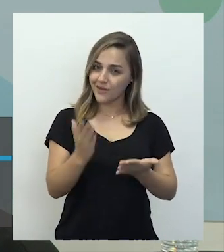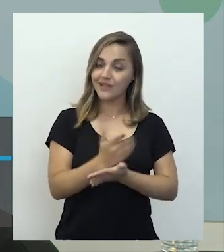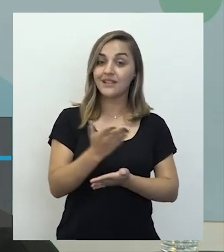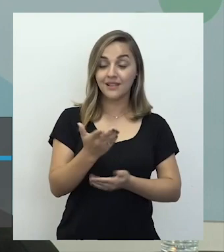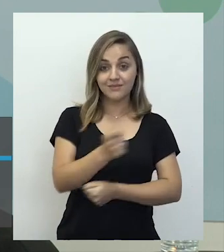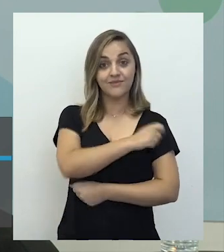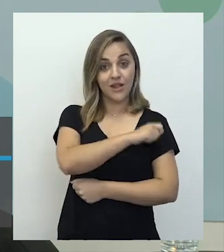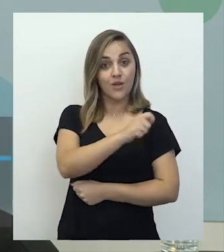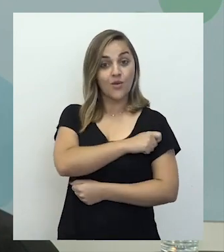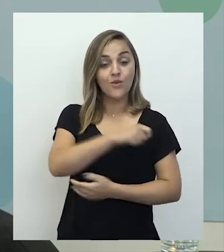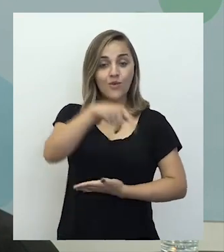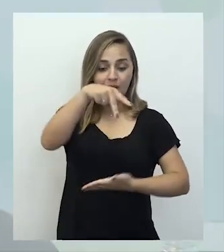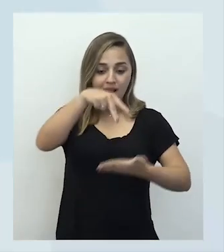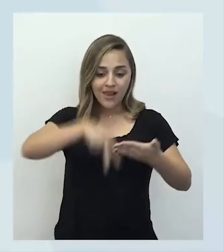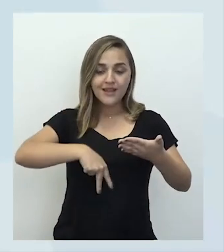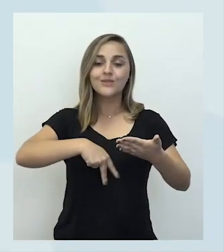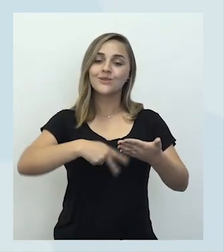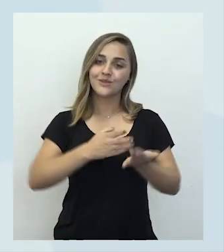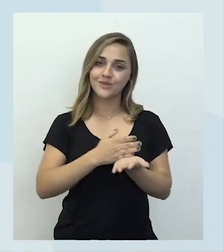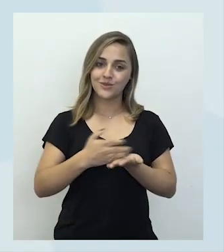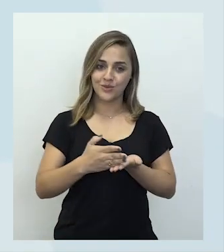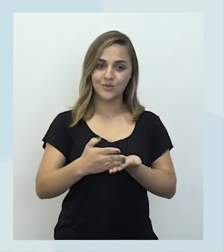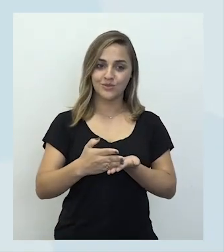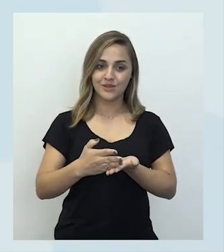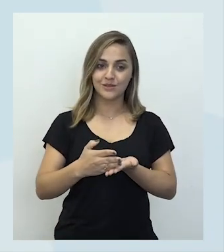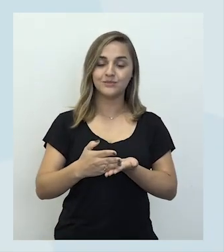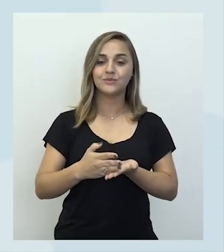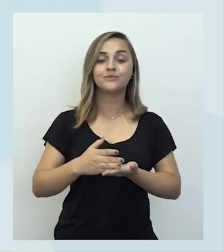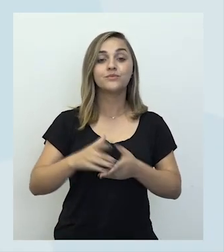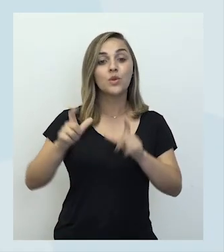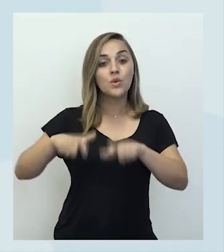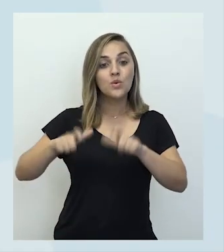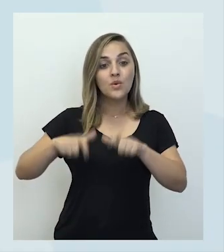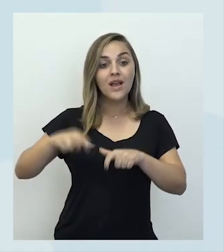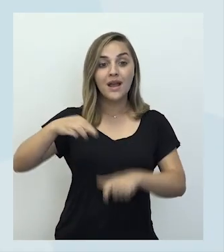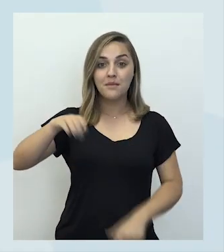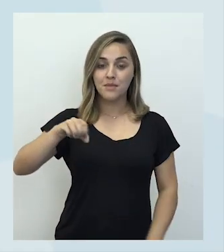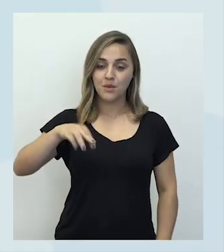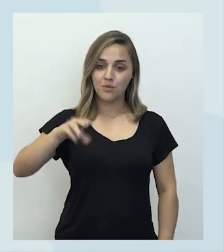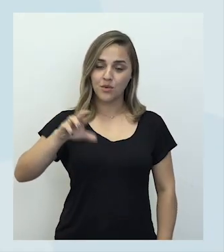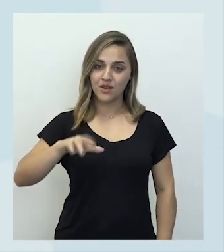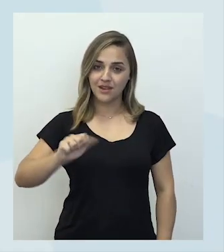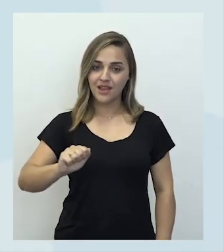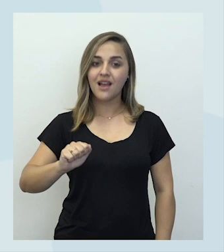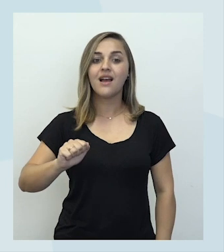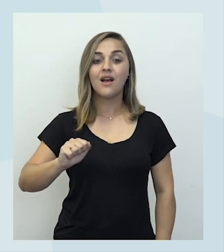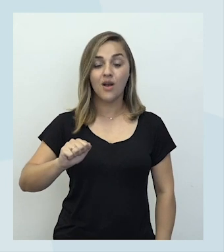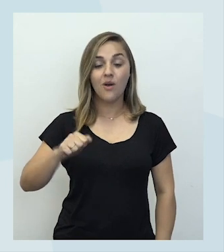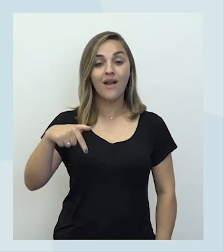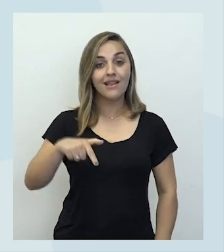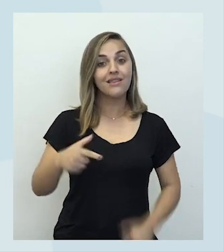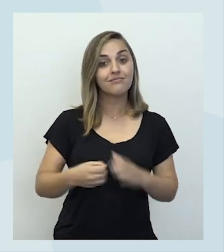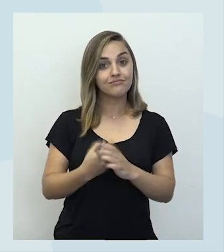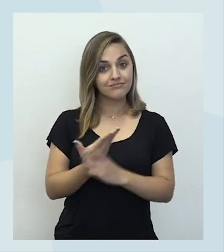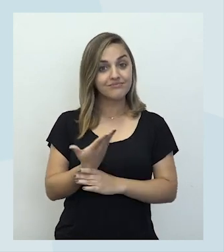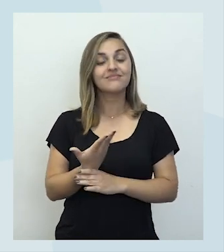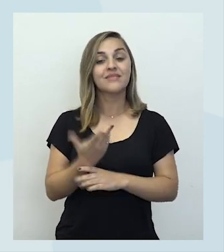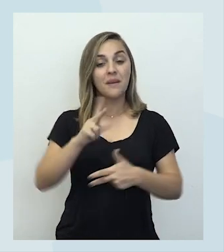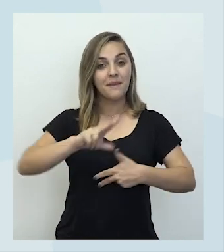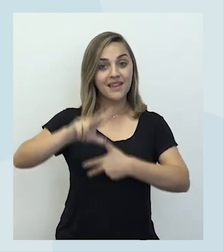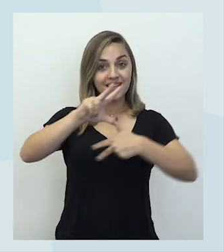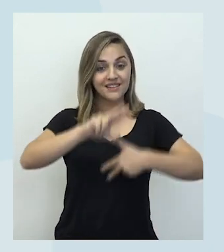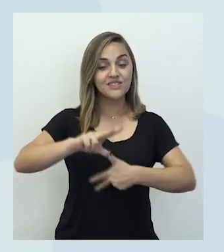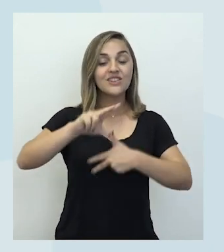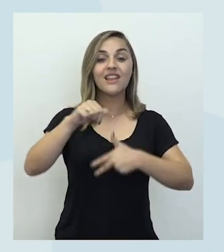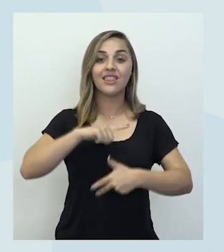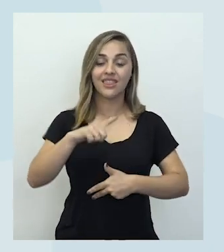a leitura. Vamos lá? Memorial da América Latina inaugura cinema Drive-in em São Paulo. Então, por isso que eu estava falando tanto de